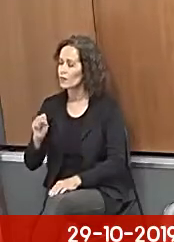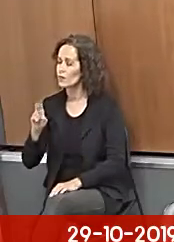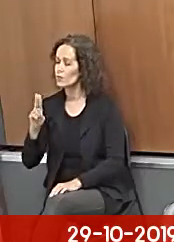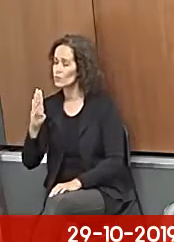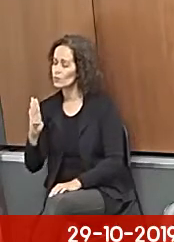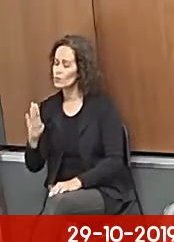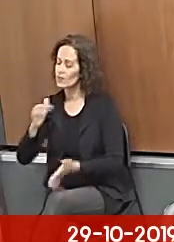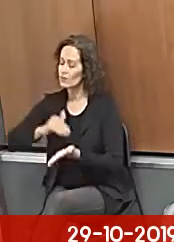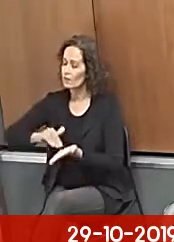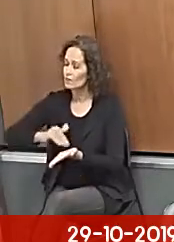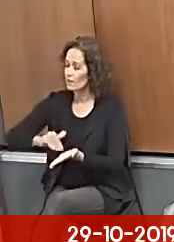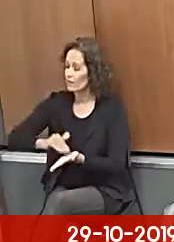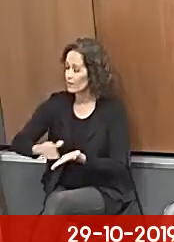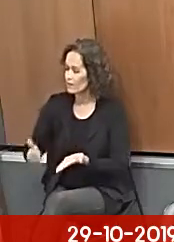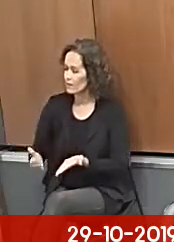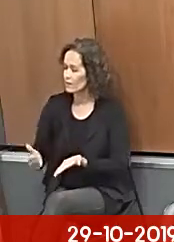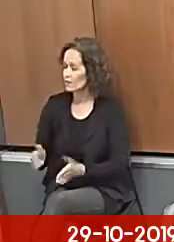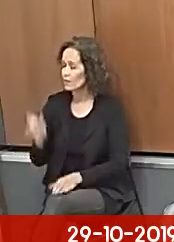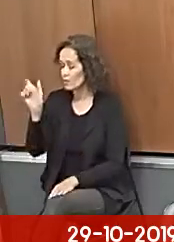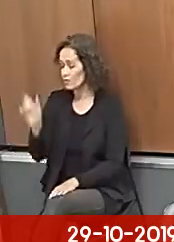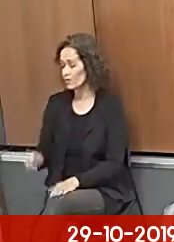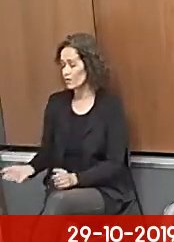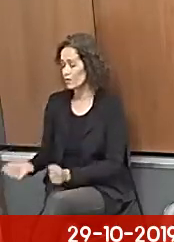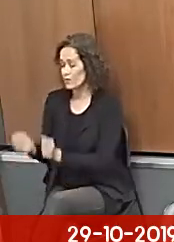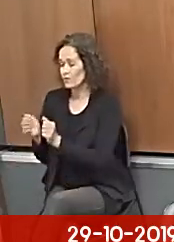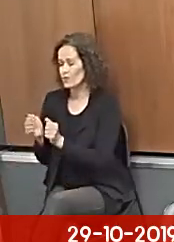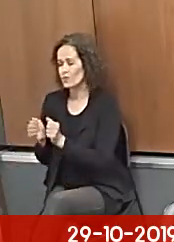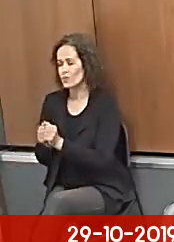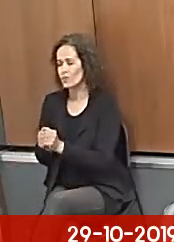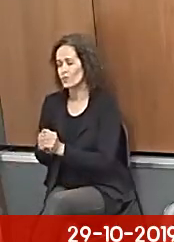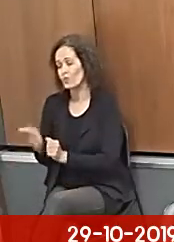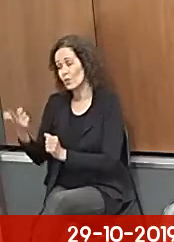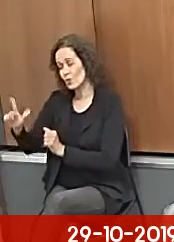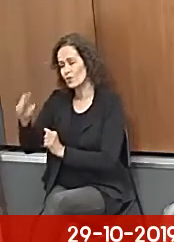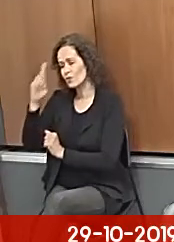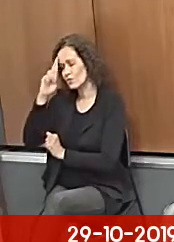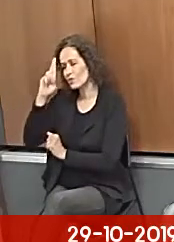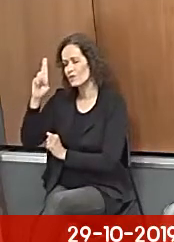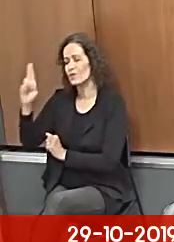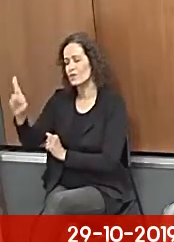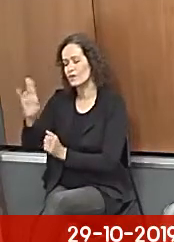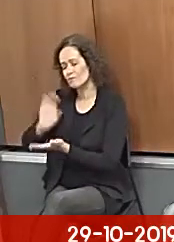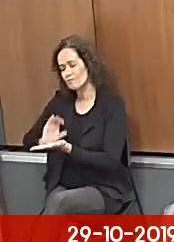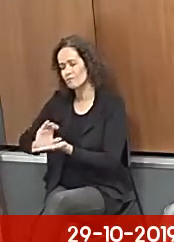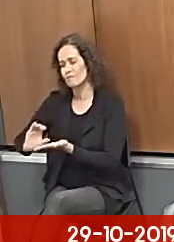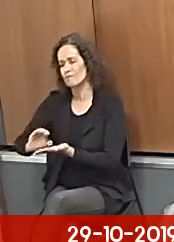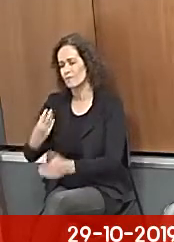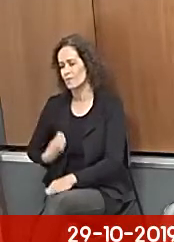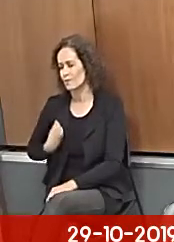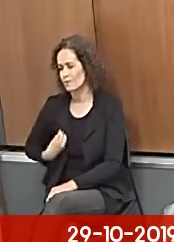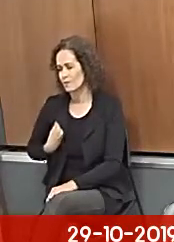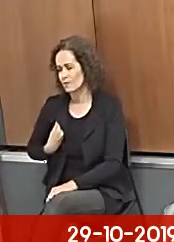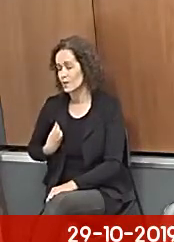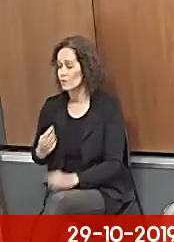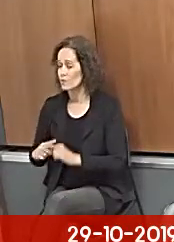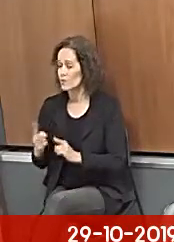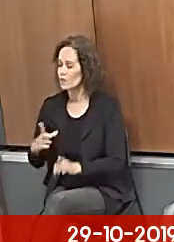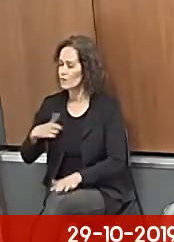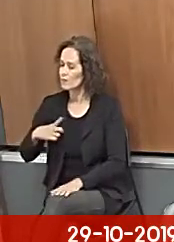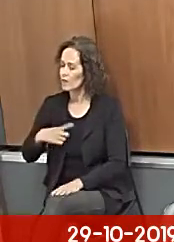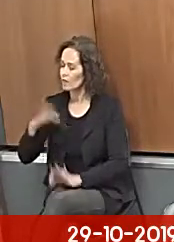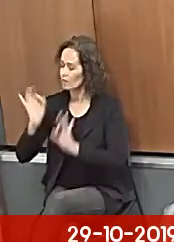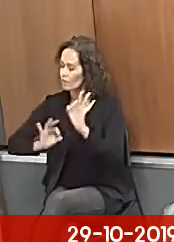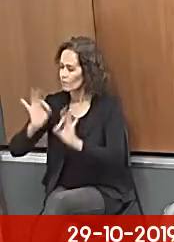que estava conosco aqui, ela está em outra diretoria, mas questão de rendimento e participação. E a gente tem alguns programas